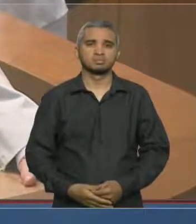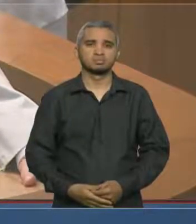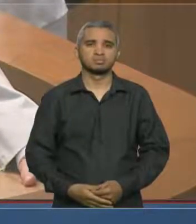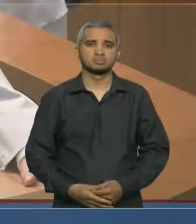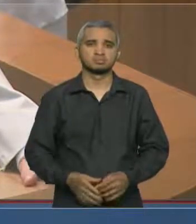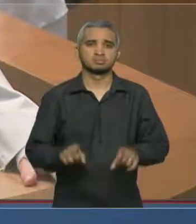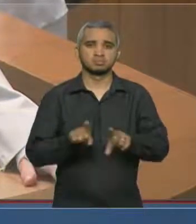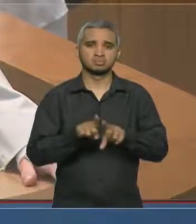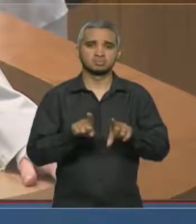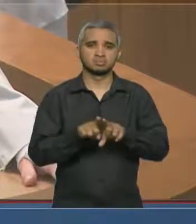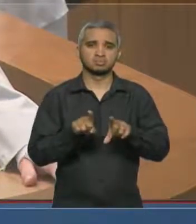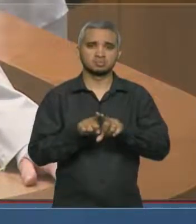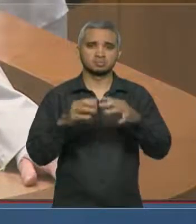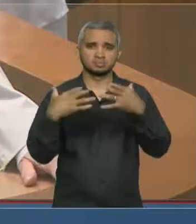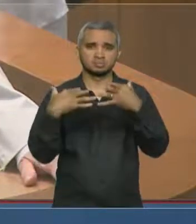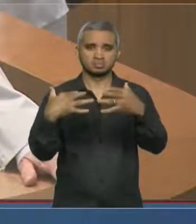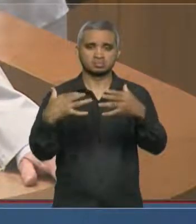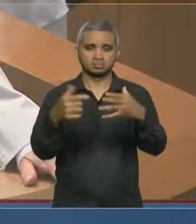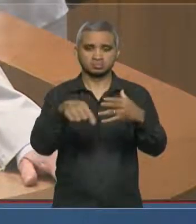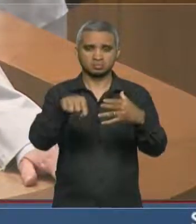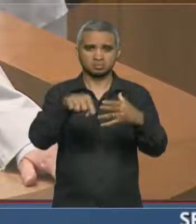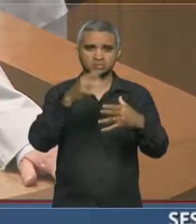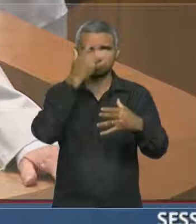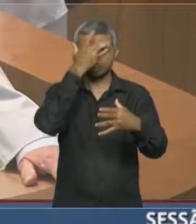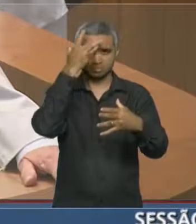demais autoridades que aqui se encontram,